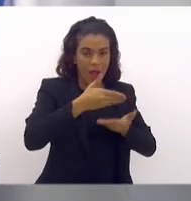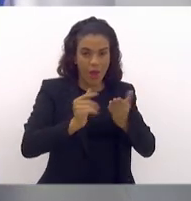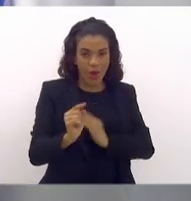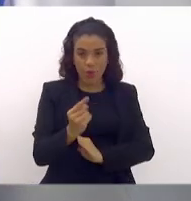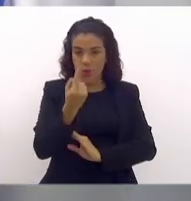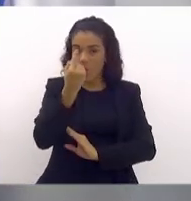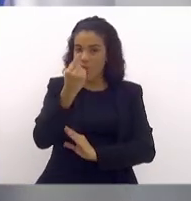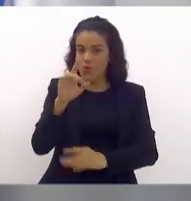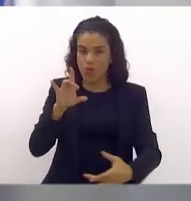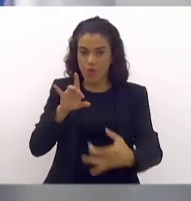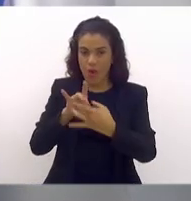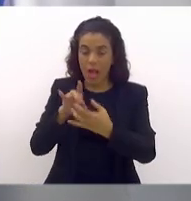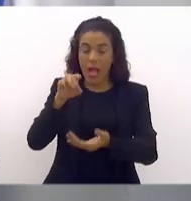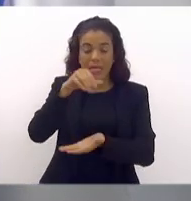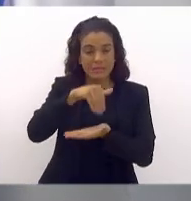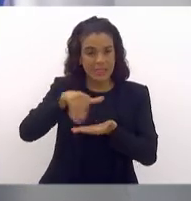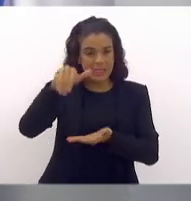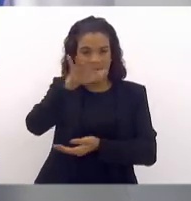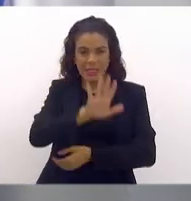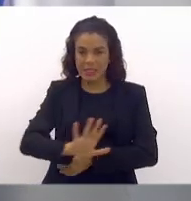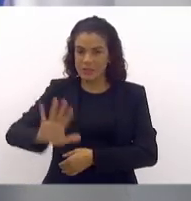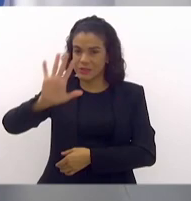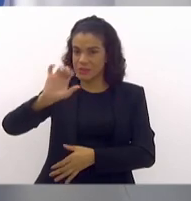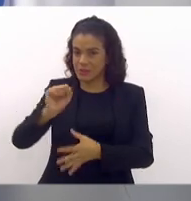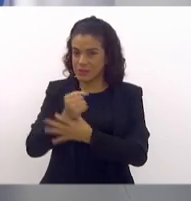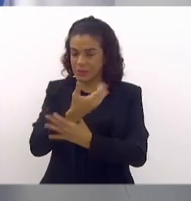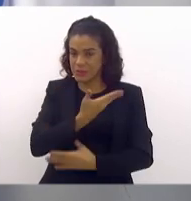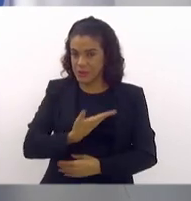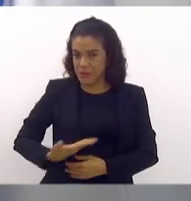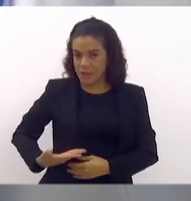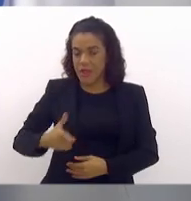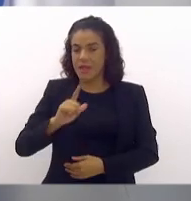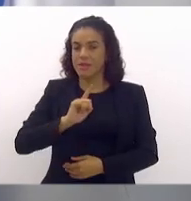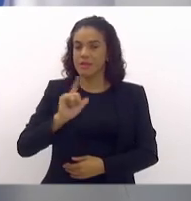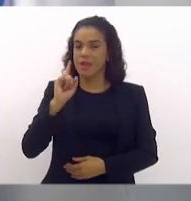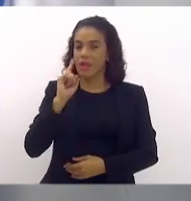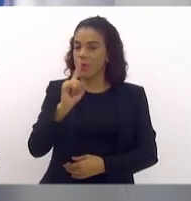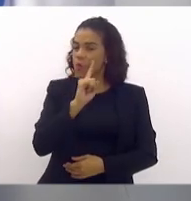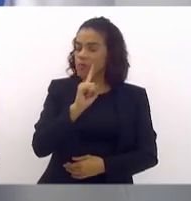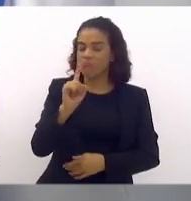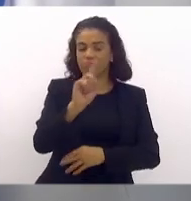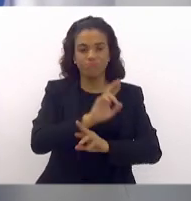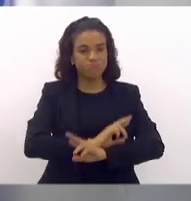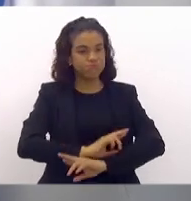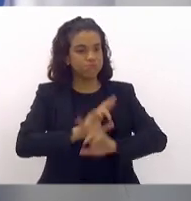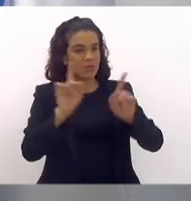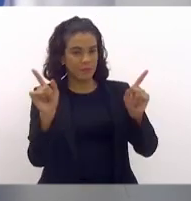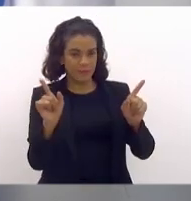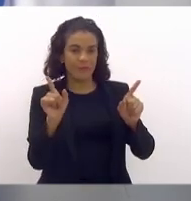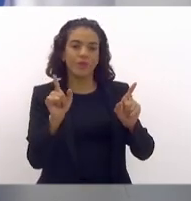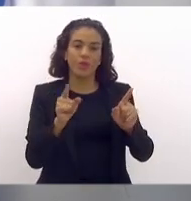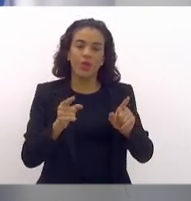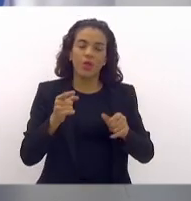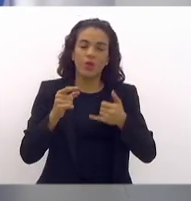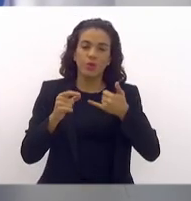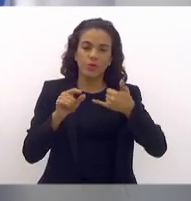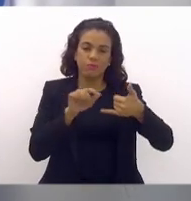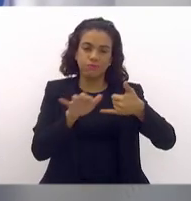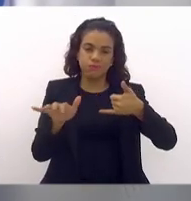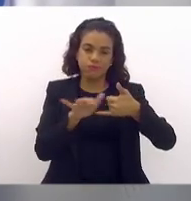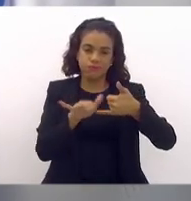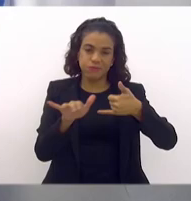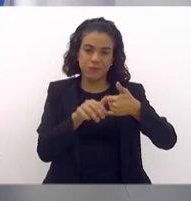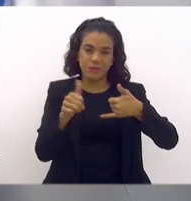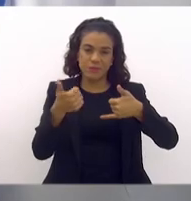eu acho que a Secretaria Nacional de Segurança Pública tem um olhar diferenciado do que o Disque 180, talvez